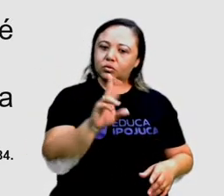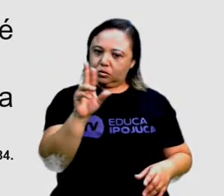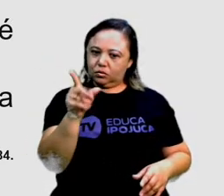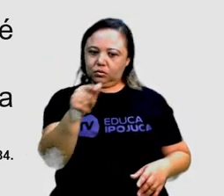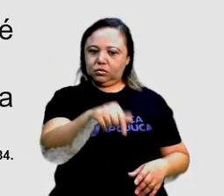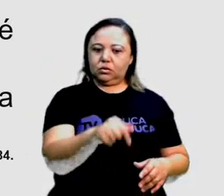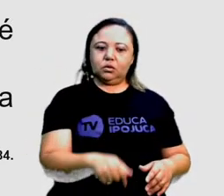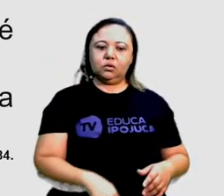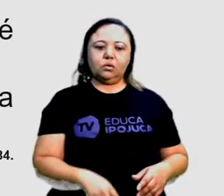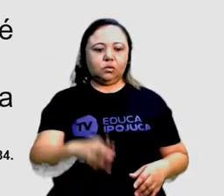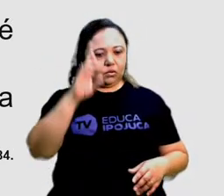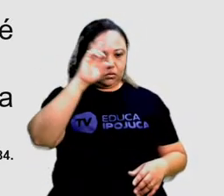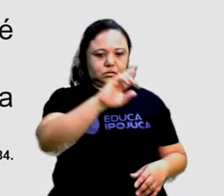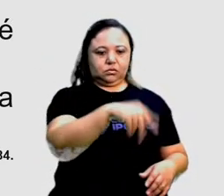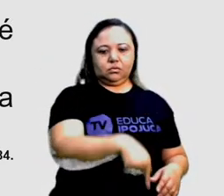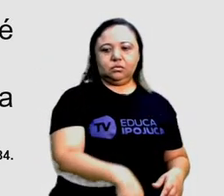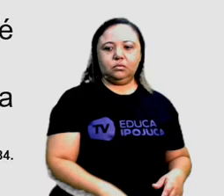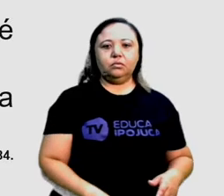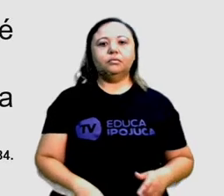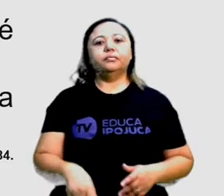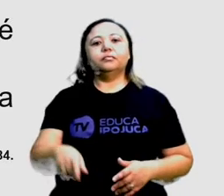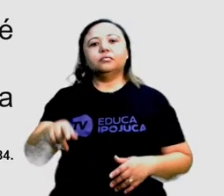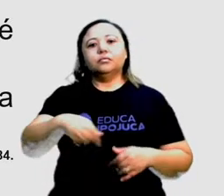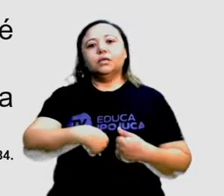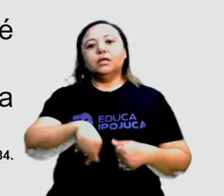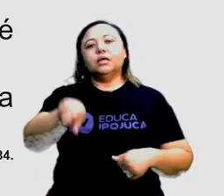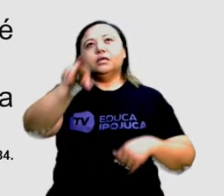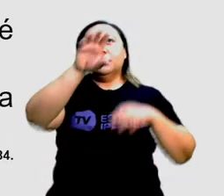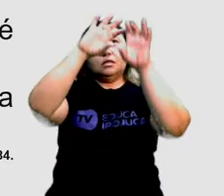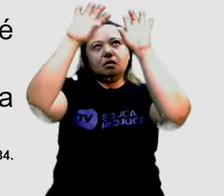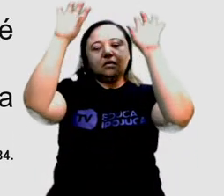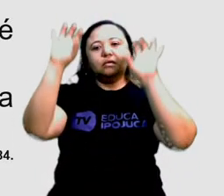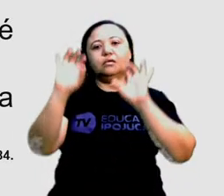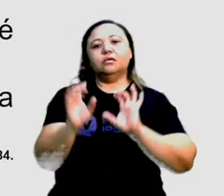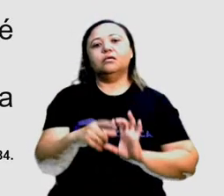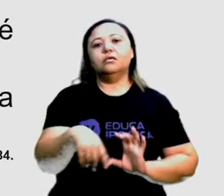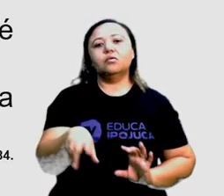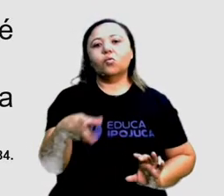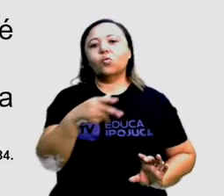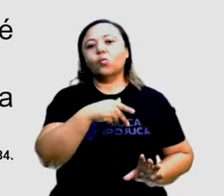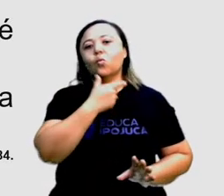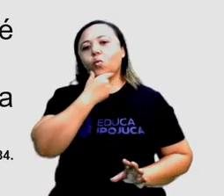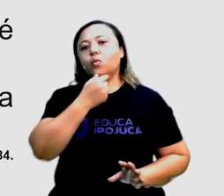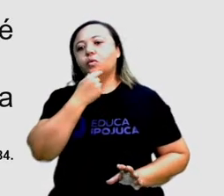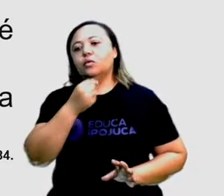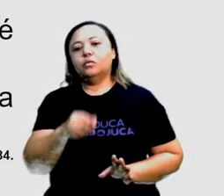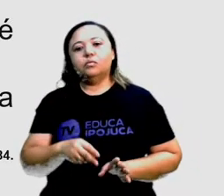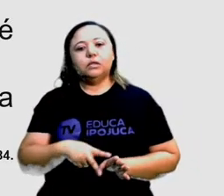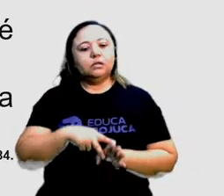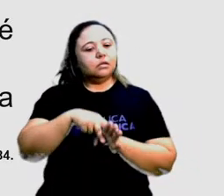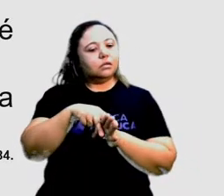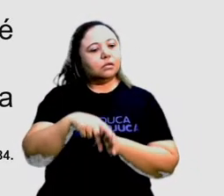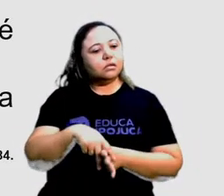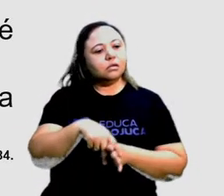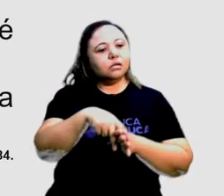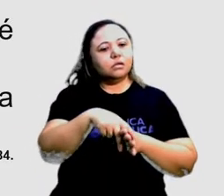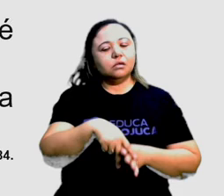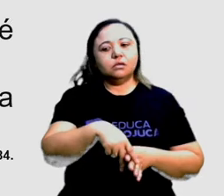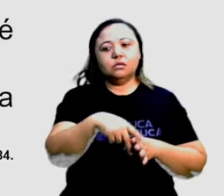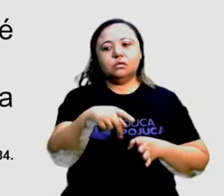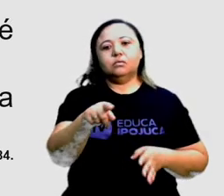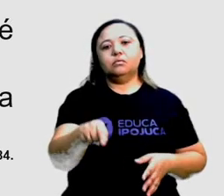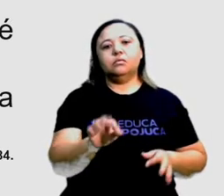daqui? Não, meu senhor. O Ditinho está em glória. O homem esbarrava o avanço do cavalo, que era